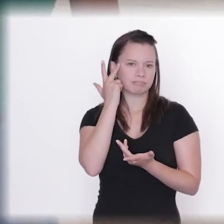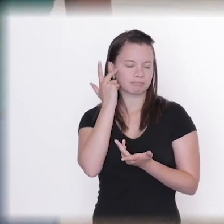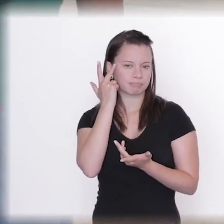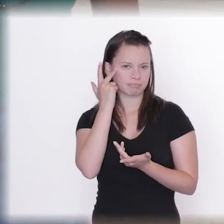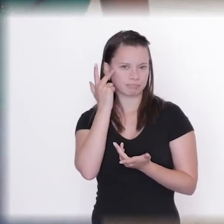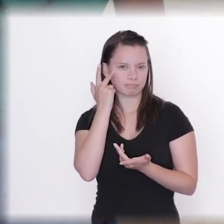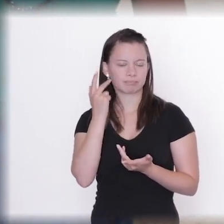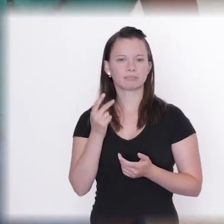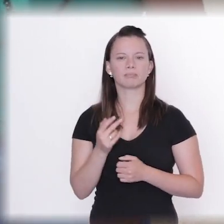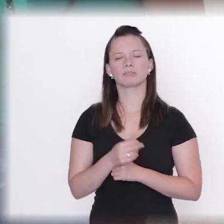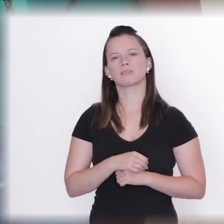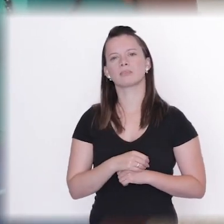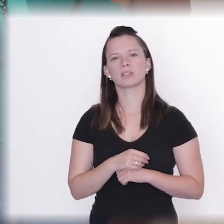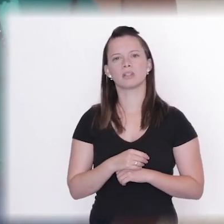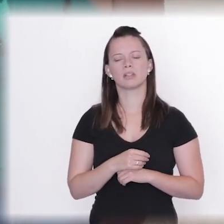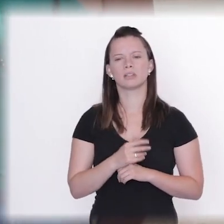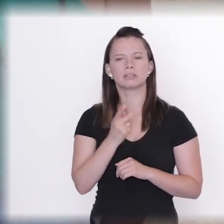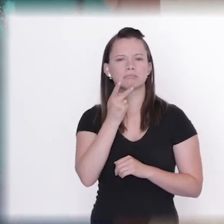grandes discursos